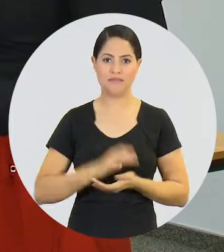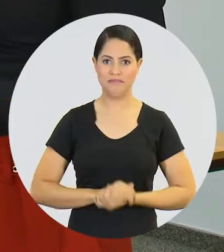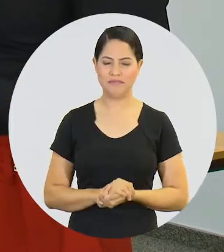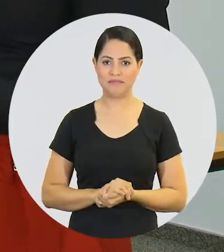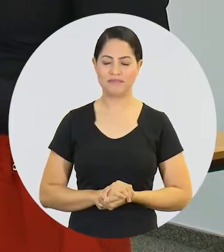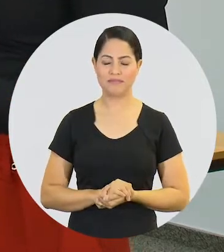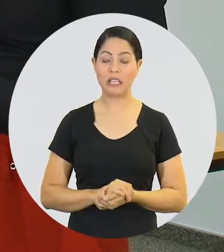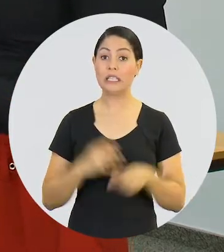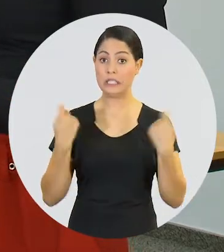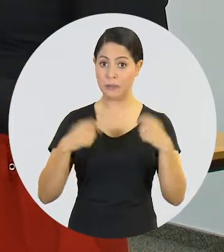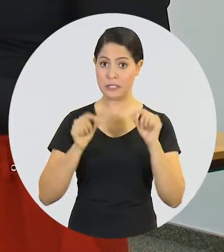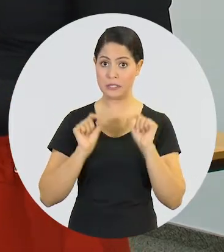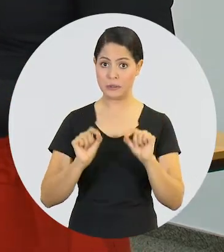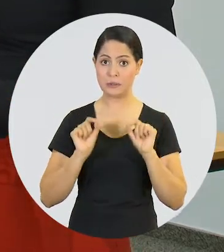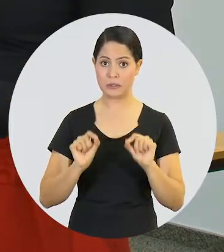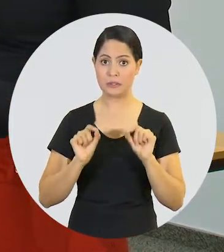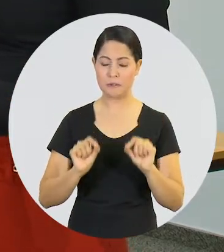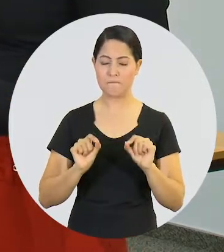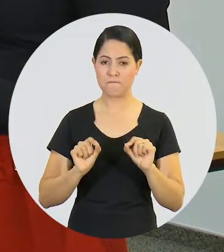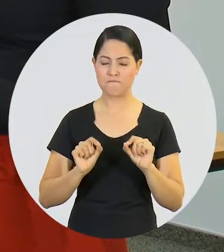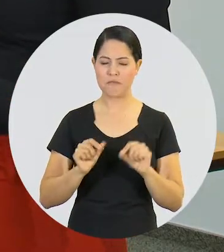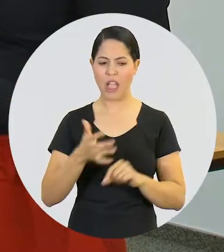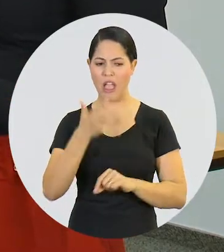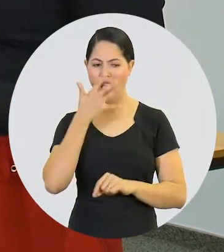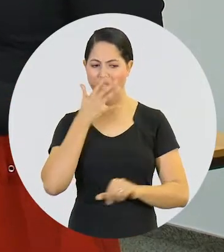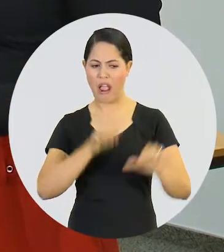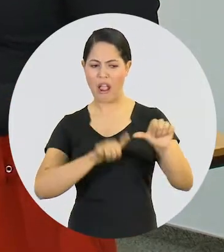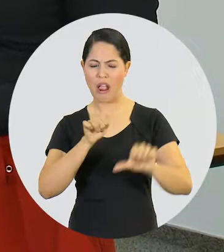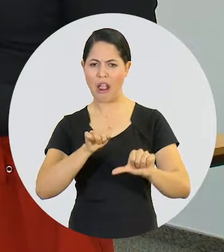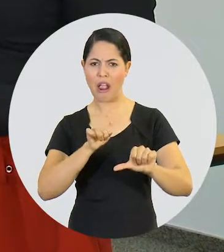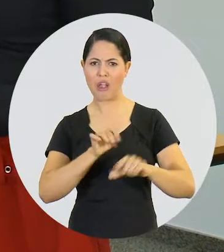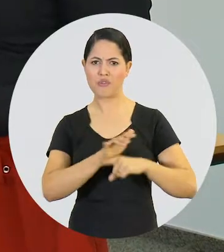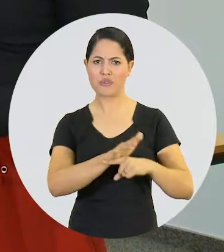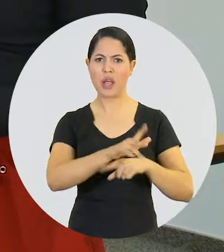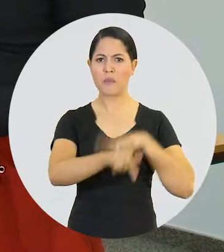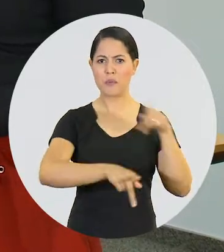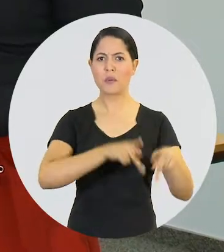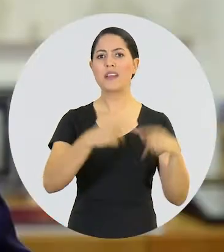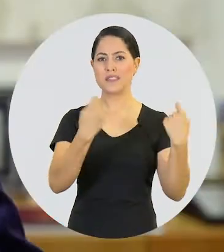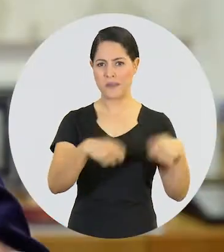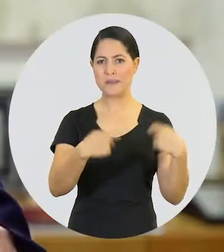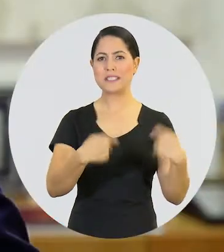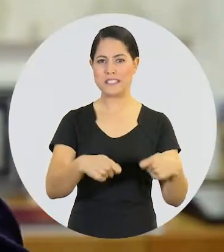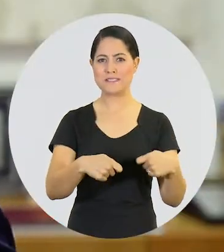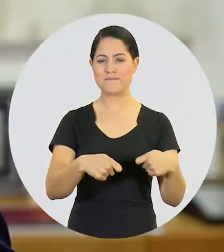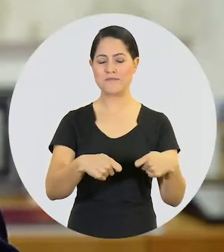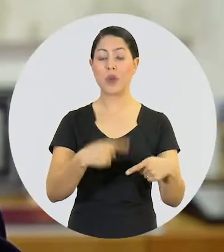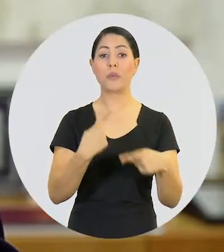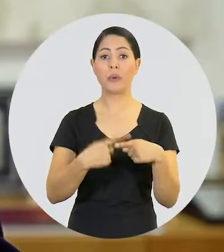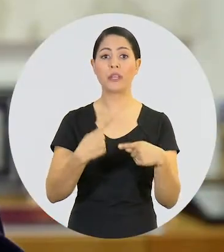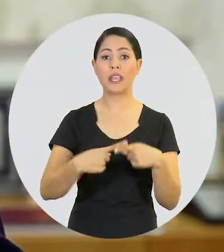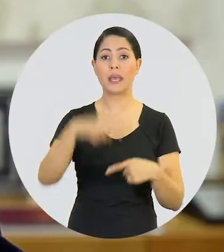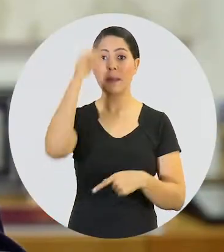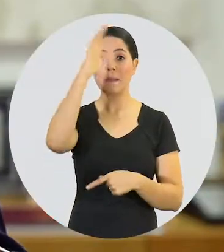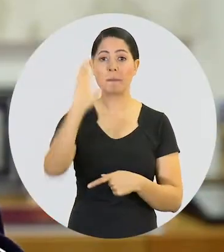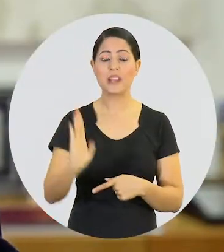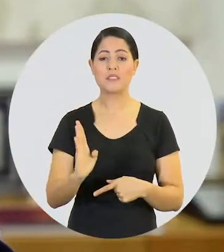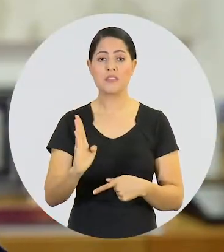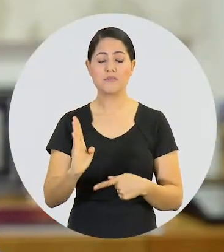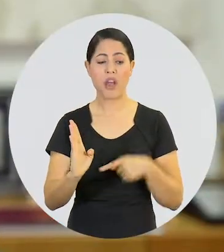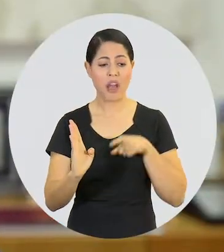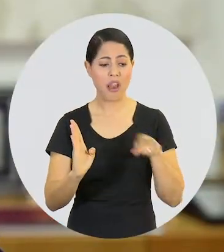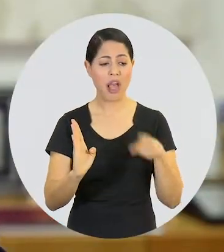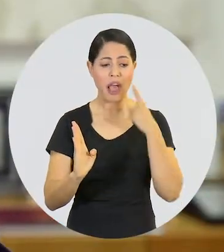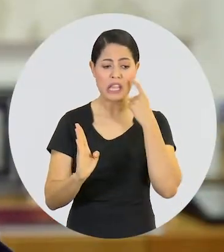opinião? Olhar cada vez mais para quem precisa mais. Se o país se concentra cada vez mais nos interesses